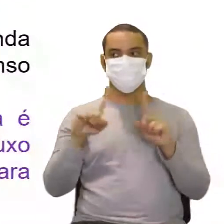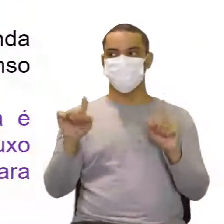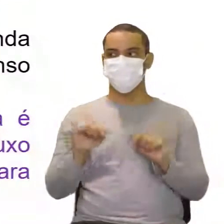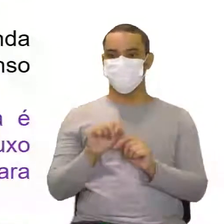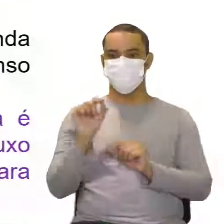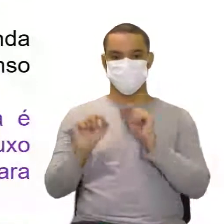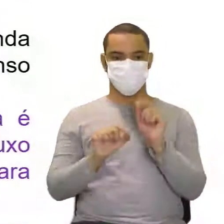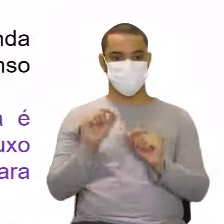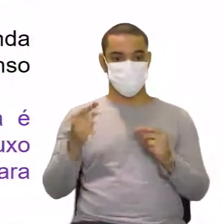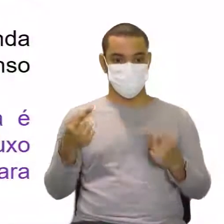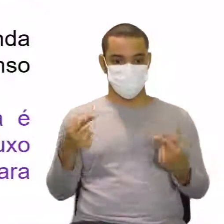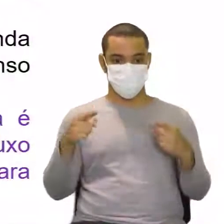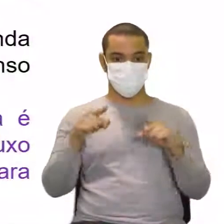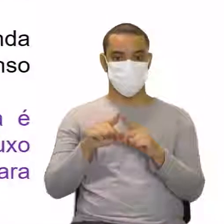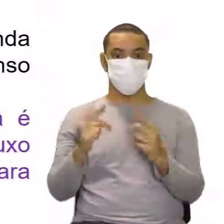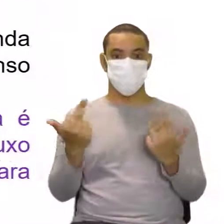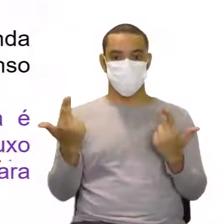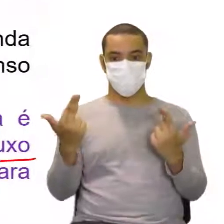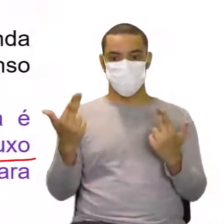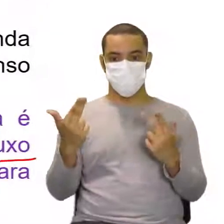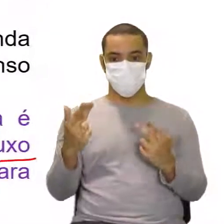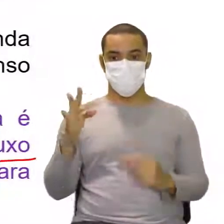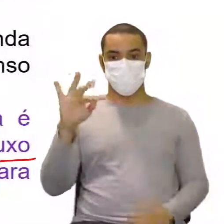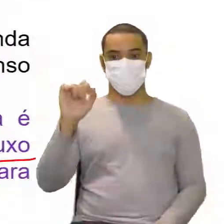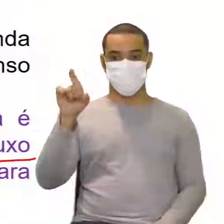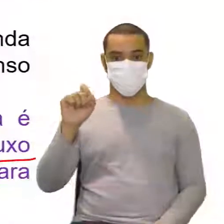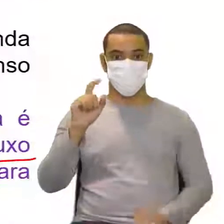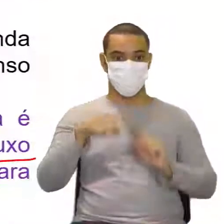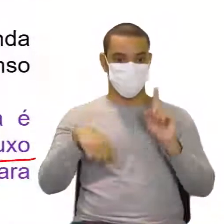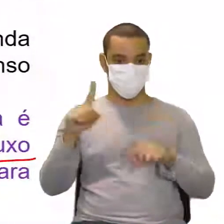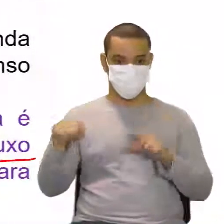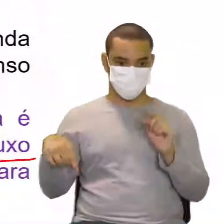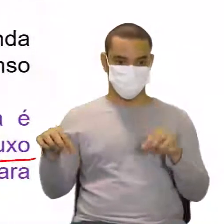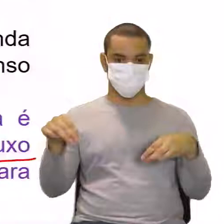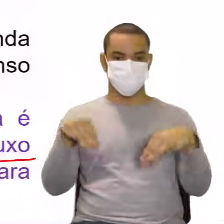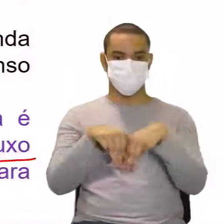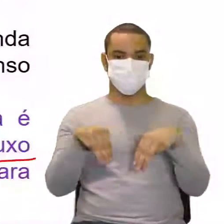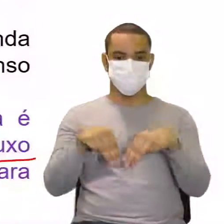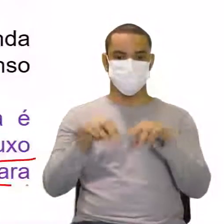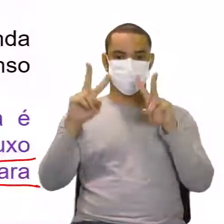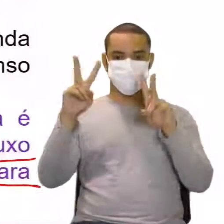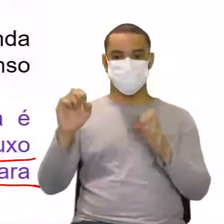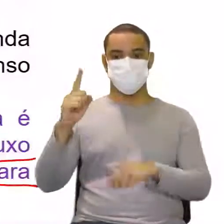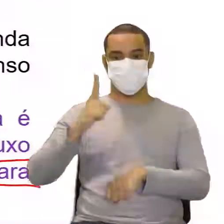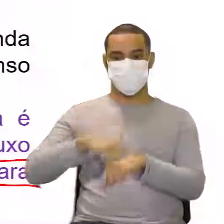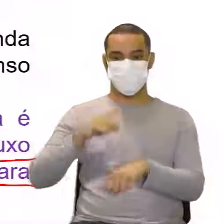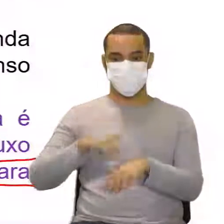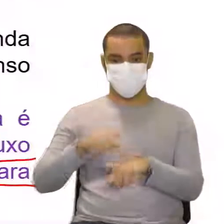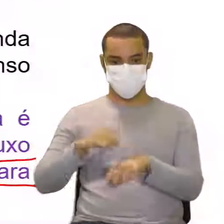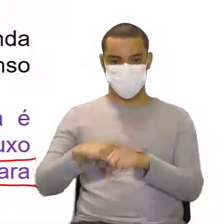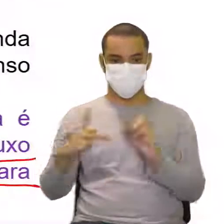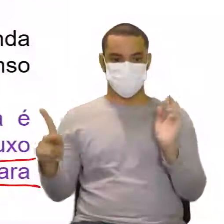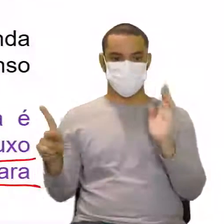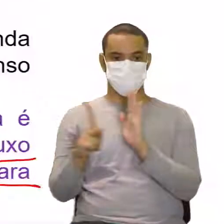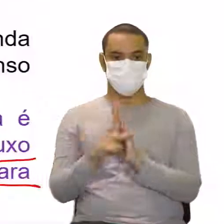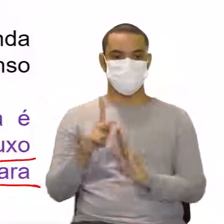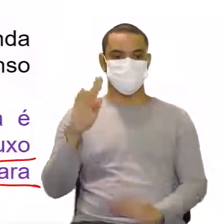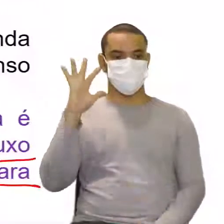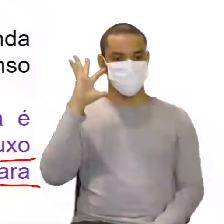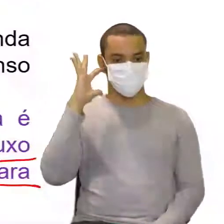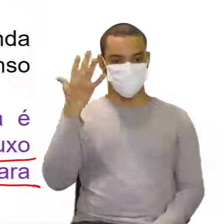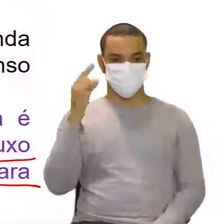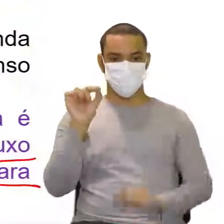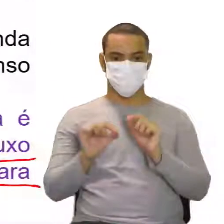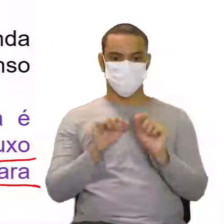é proporcional à taxa de variação do fluxo magnético em relação ao tempo gasto para